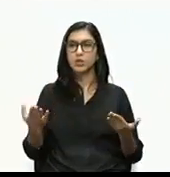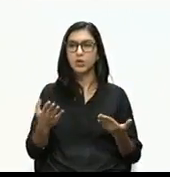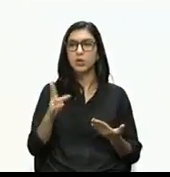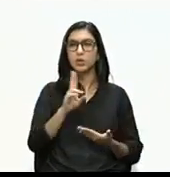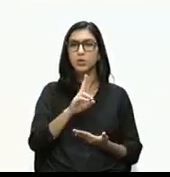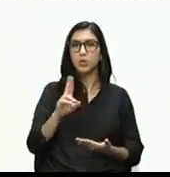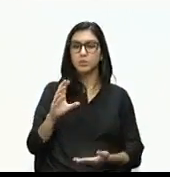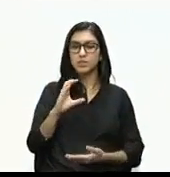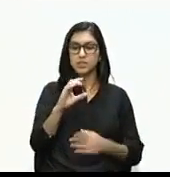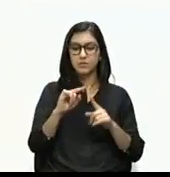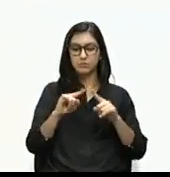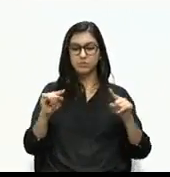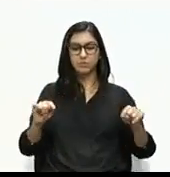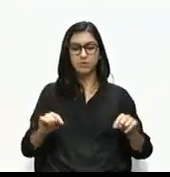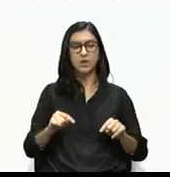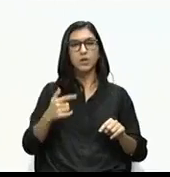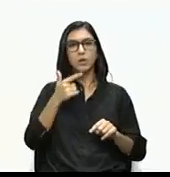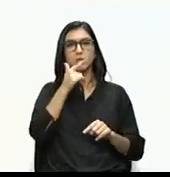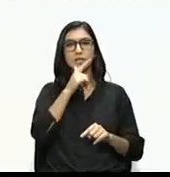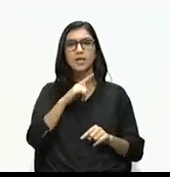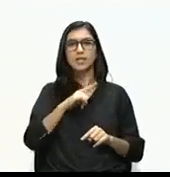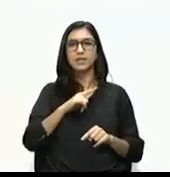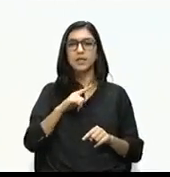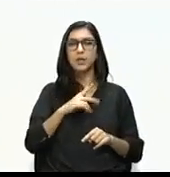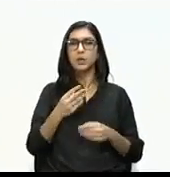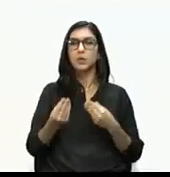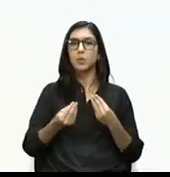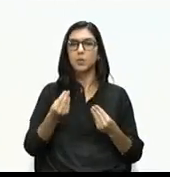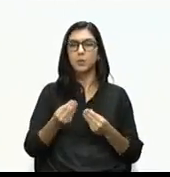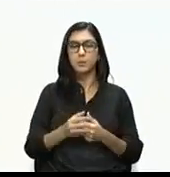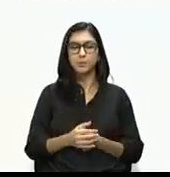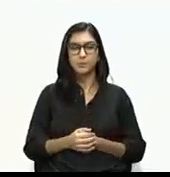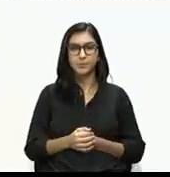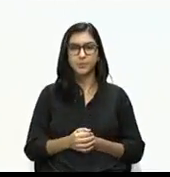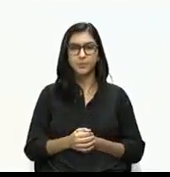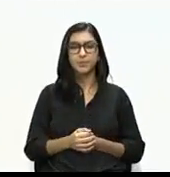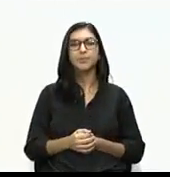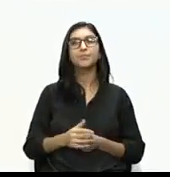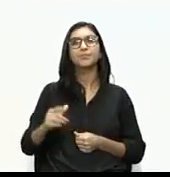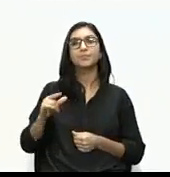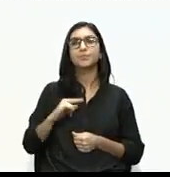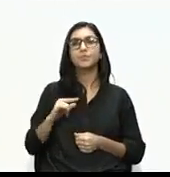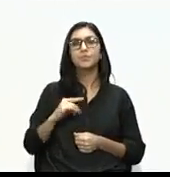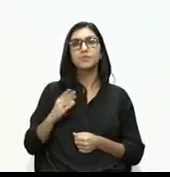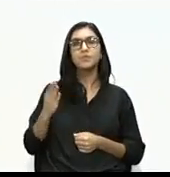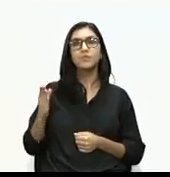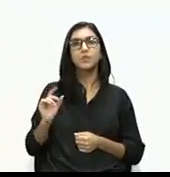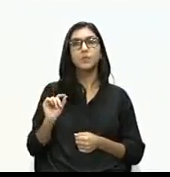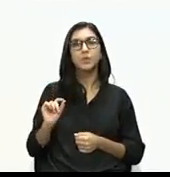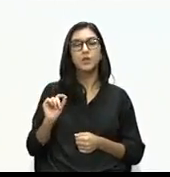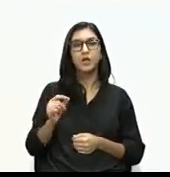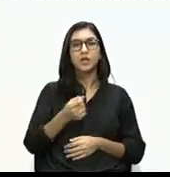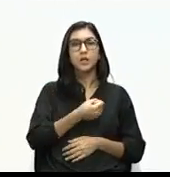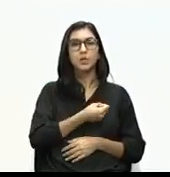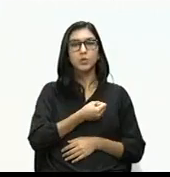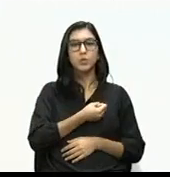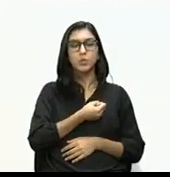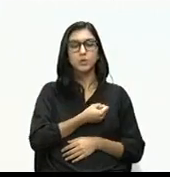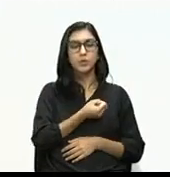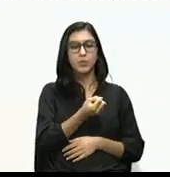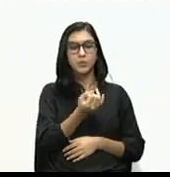de C, se satisfazer a seguinte condição. Então, eu tenho aqui que o número